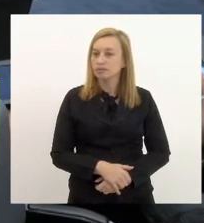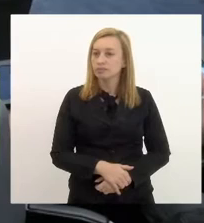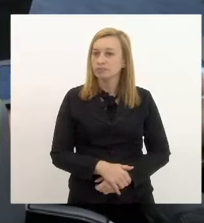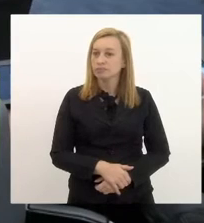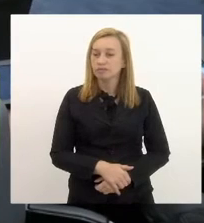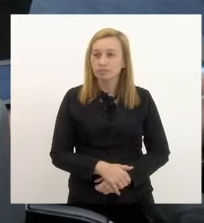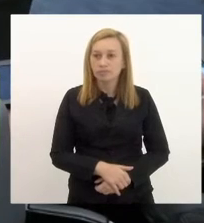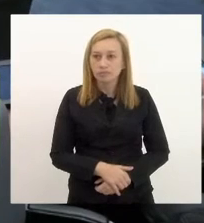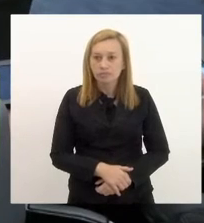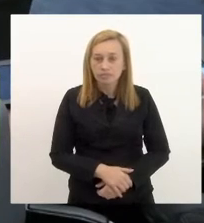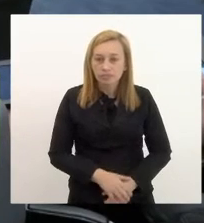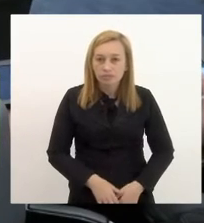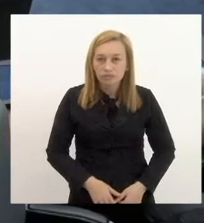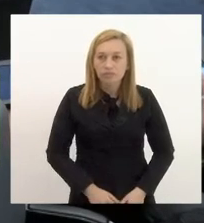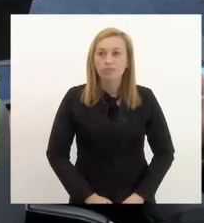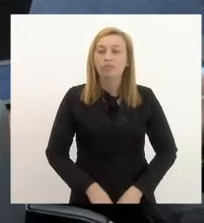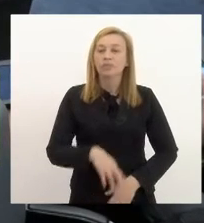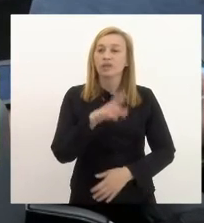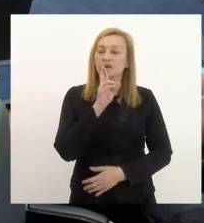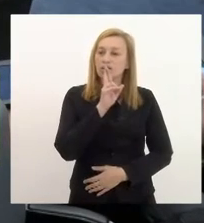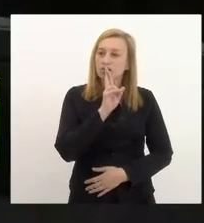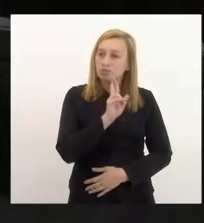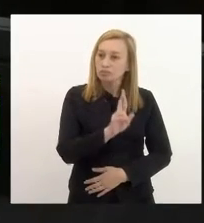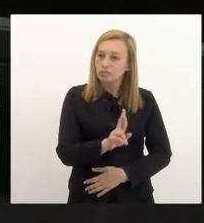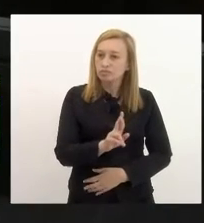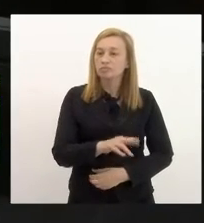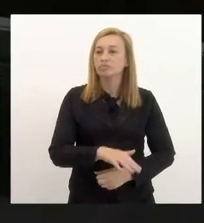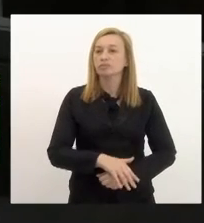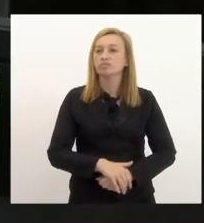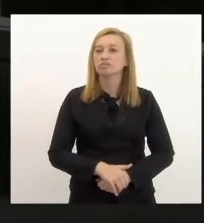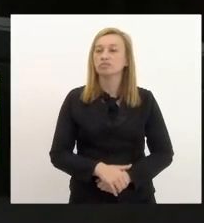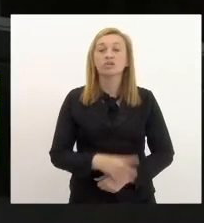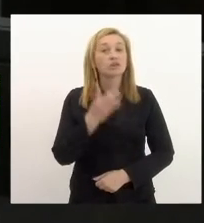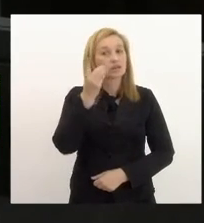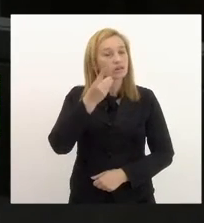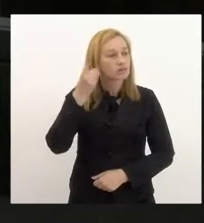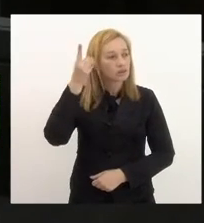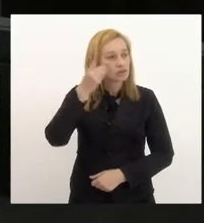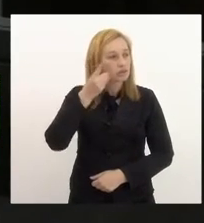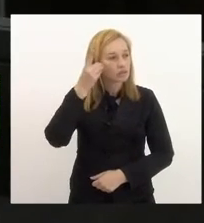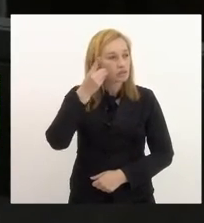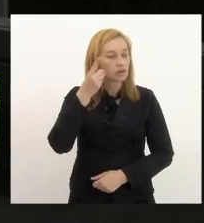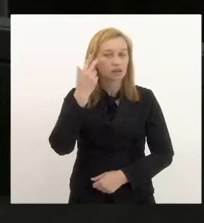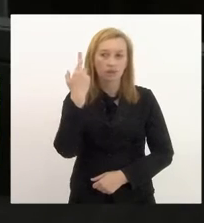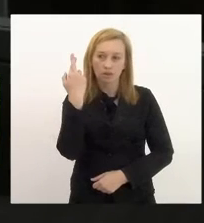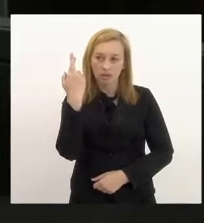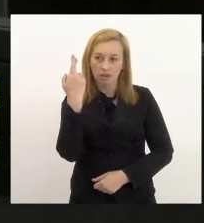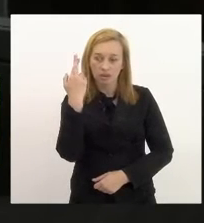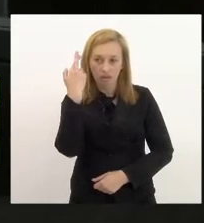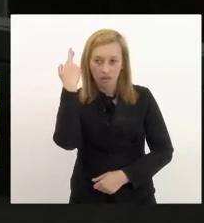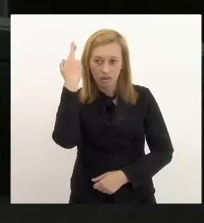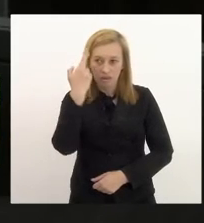e aí respondendo uma deputada Renata Souza